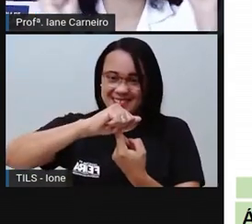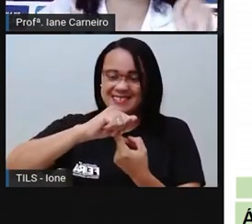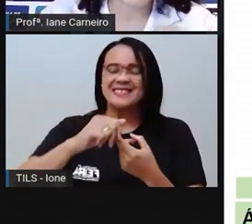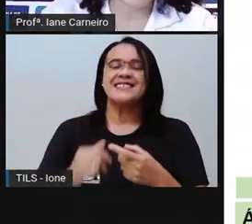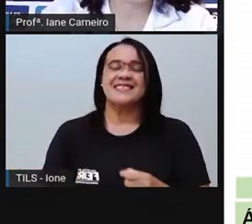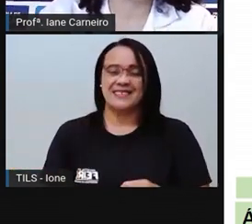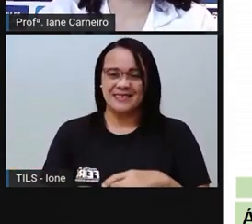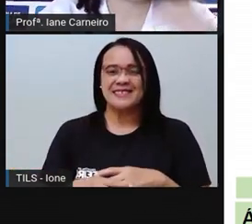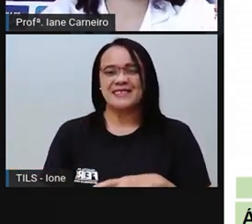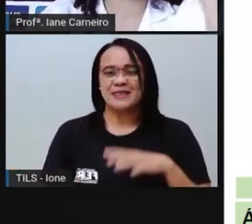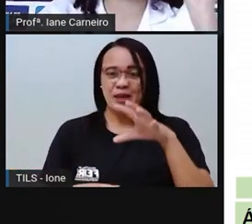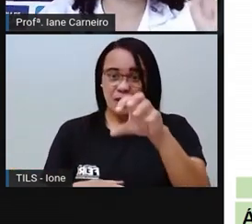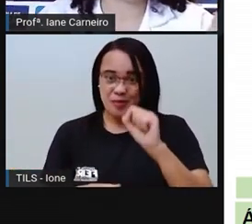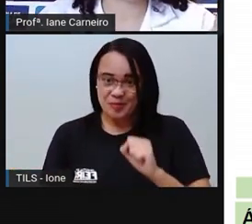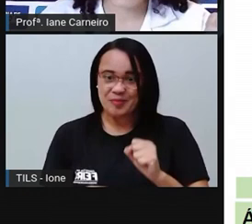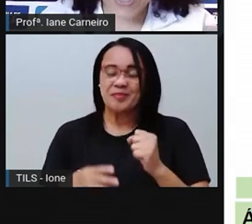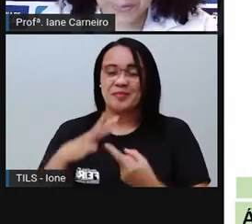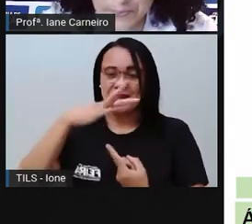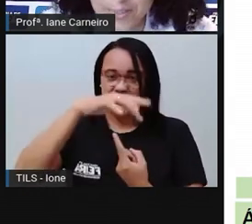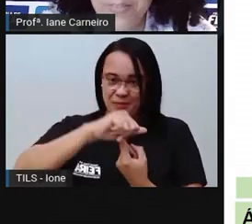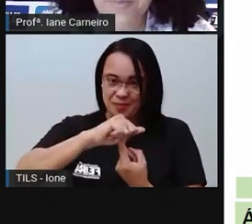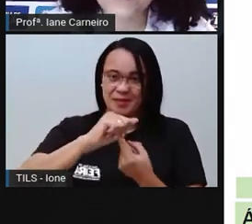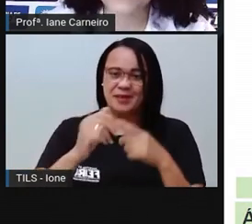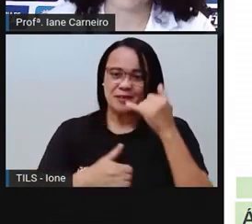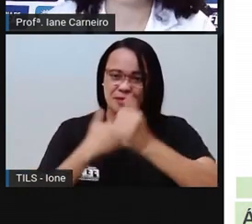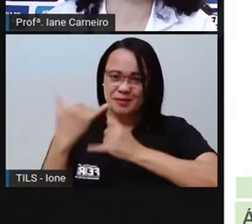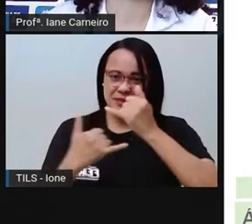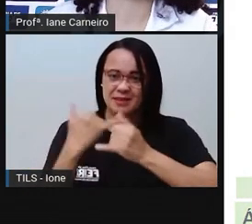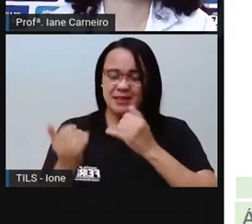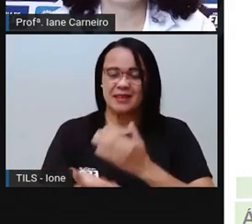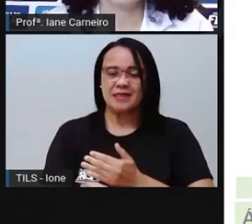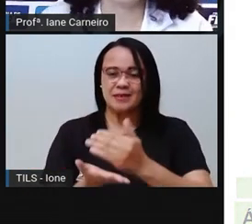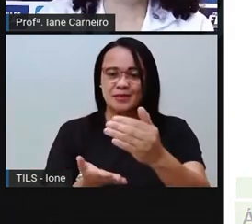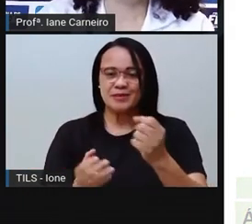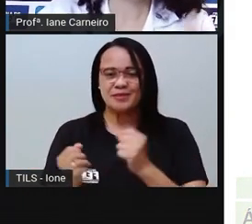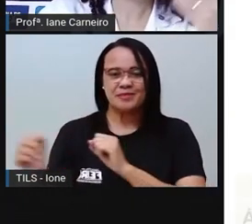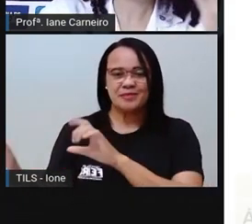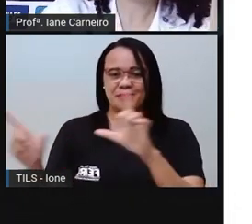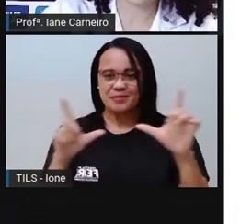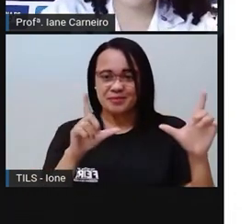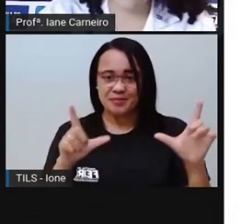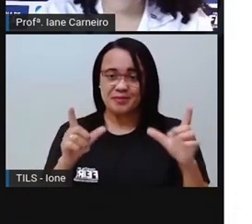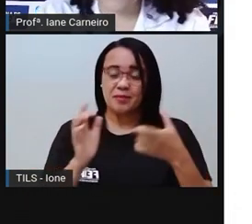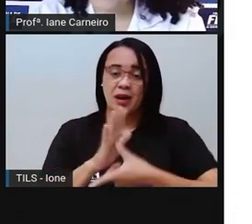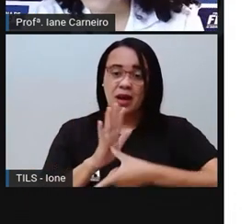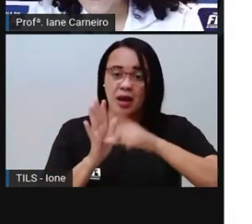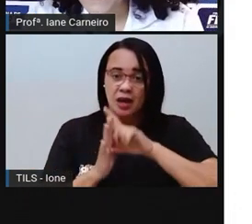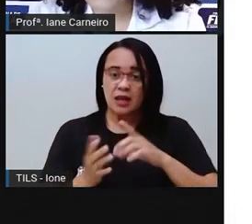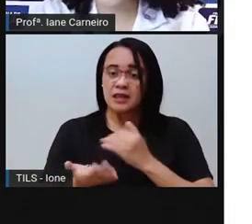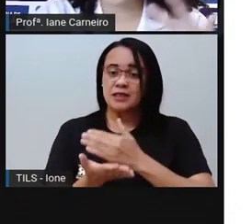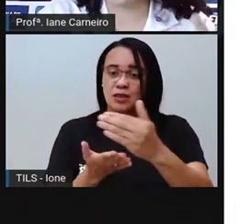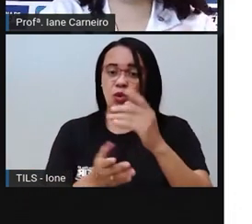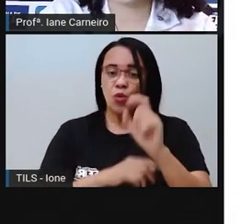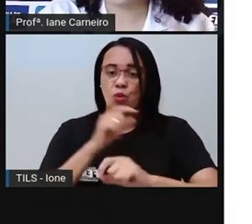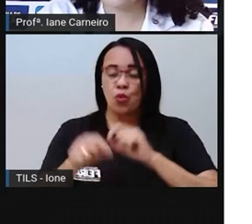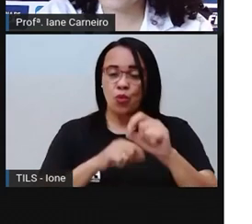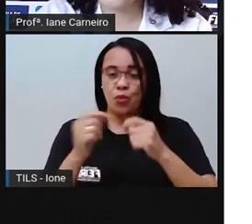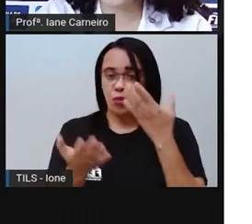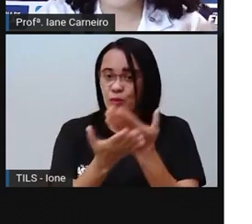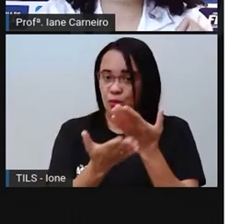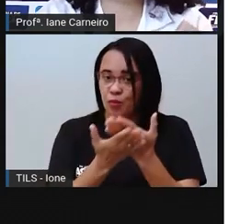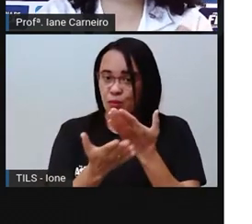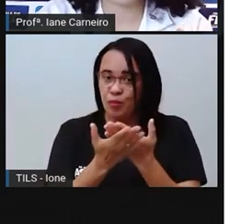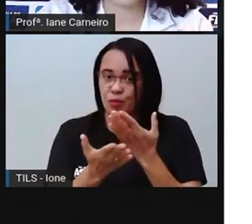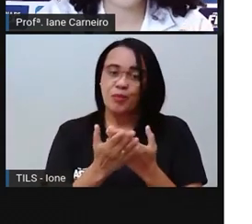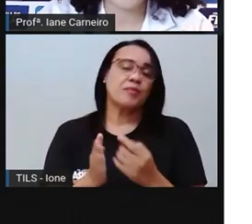vai fisgar aqui na mão, tá certo? Então vamos lá. Antes de começar a nossa aula, realmente,